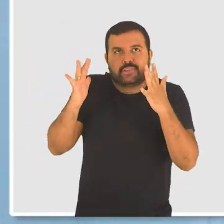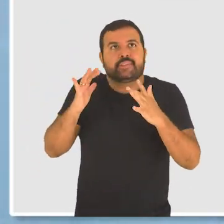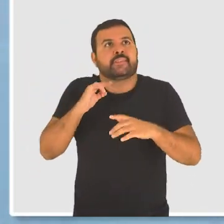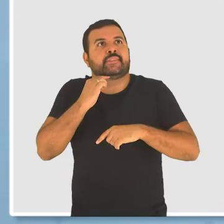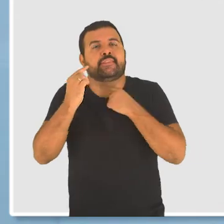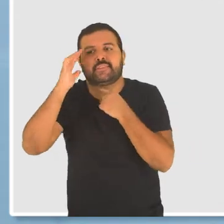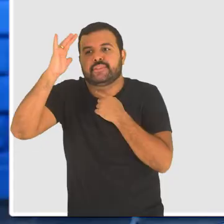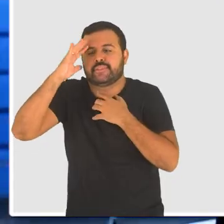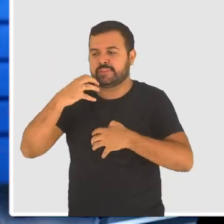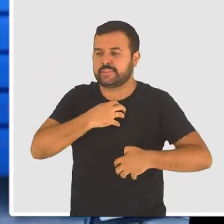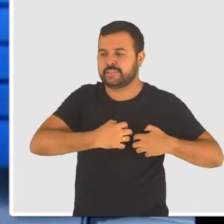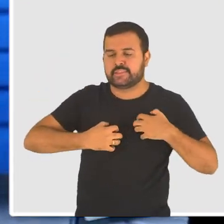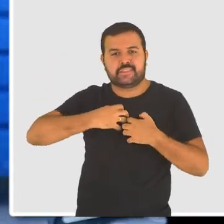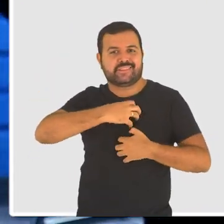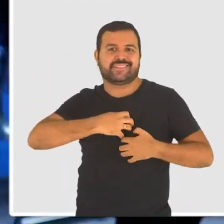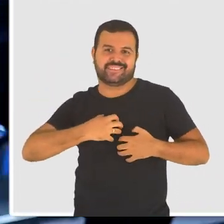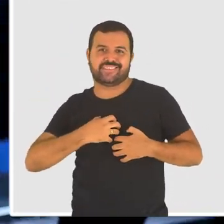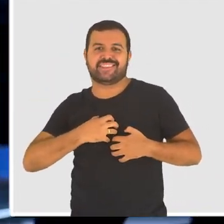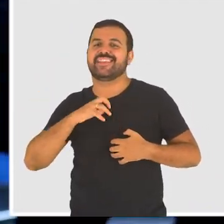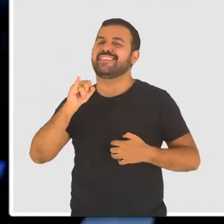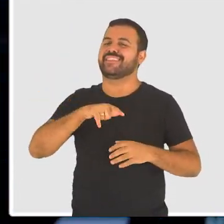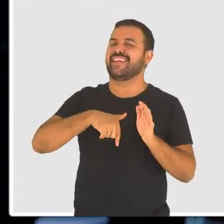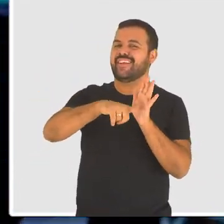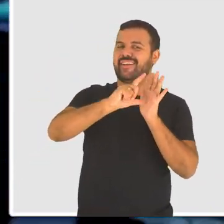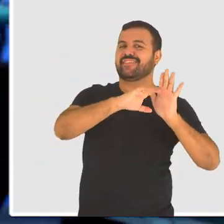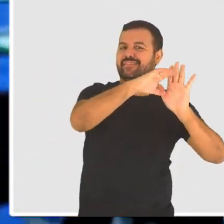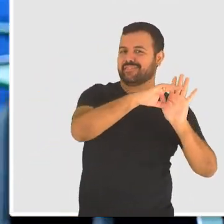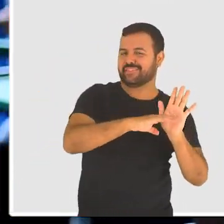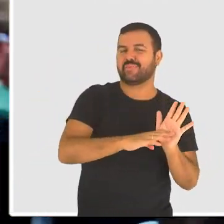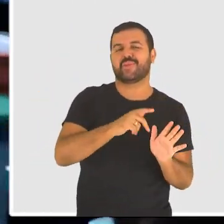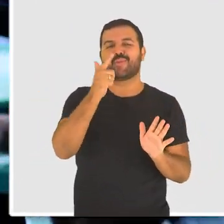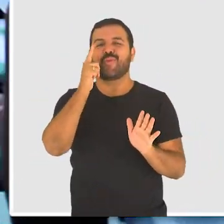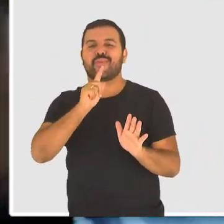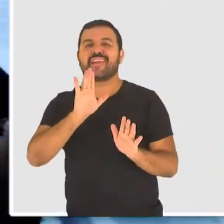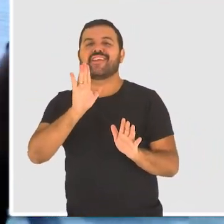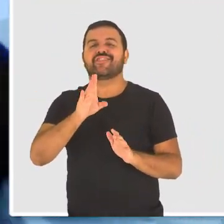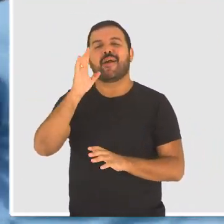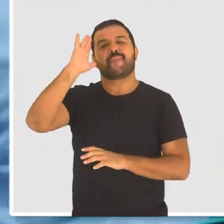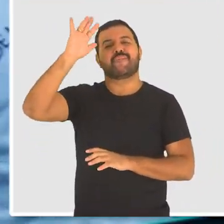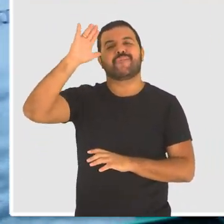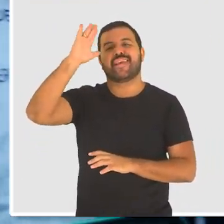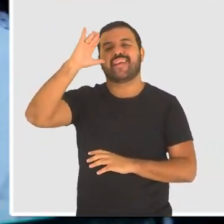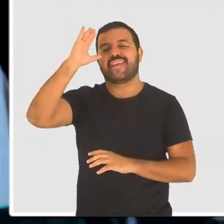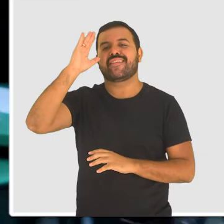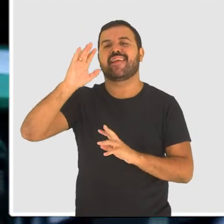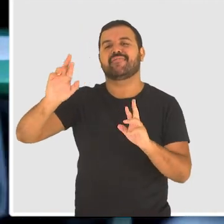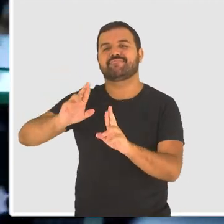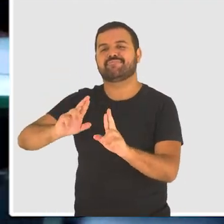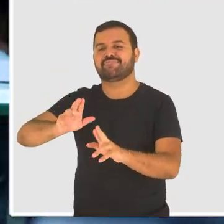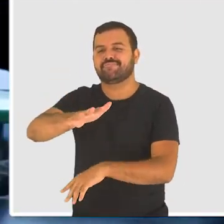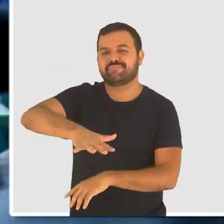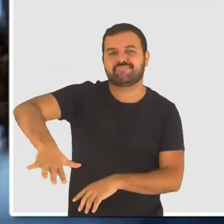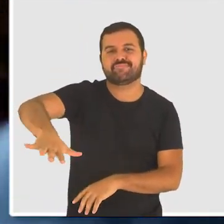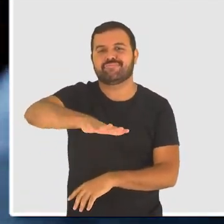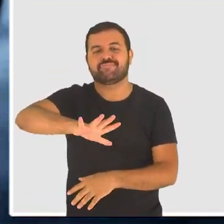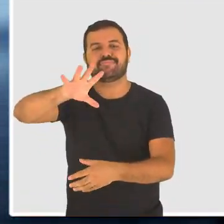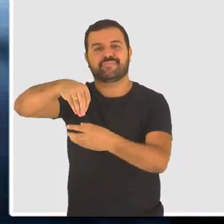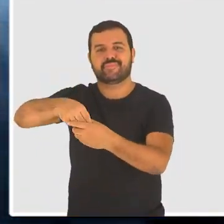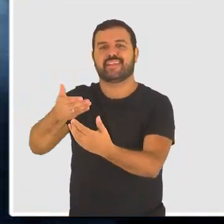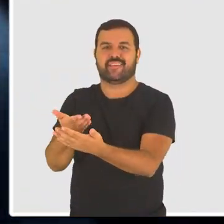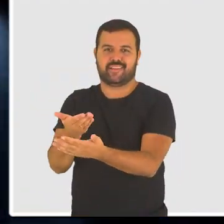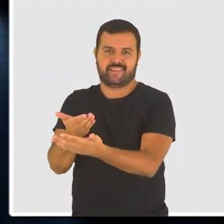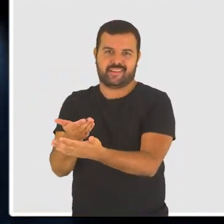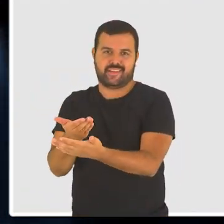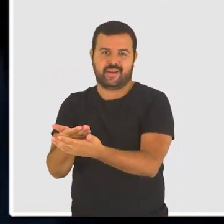aulas baseadas em resolução de problemas. O que queremos, então, é expandir o